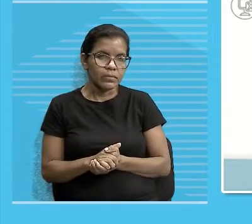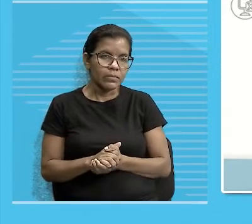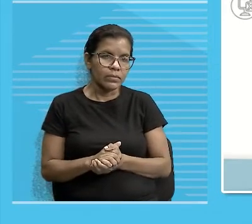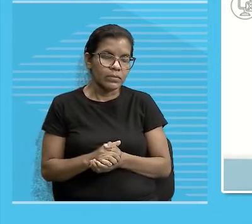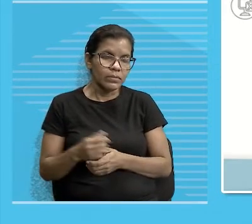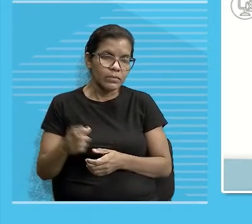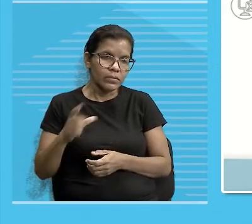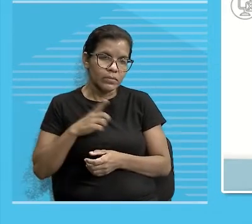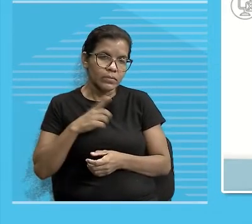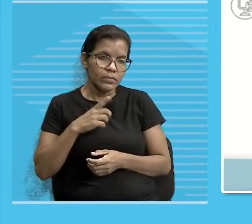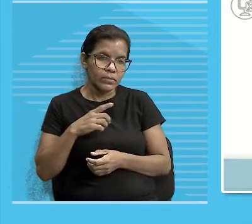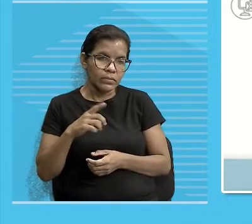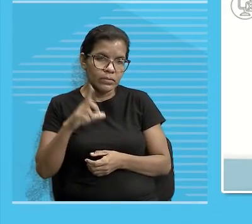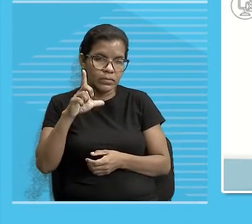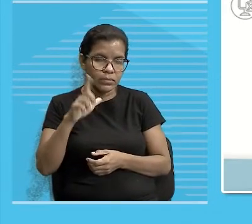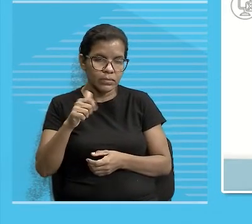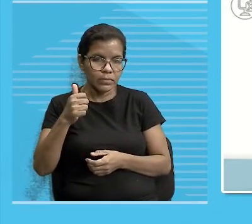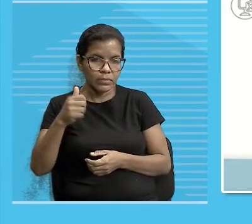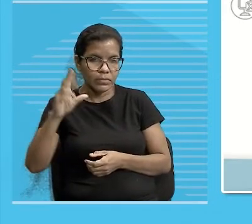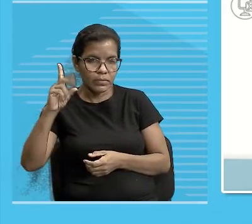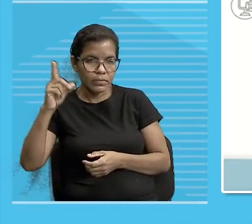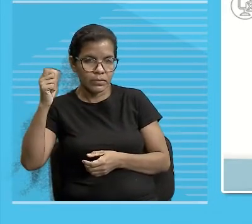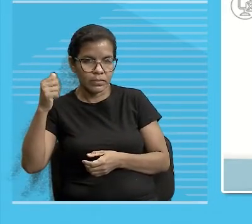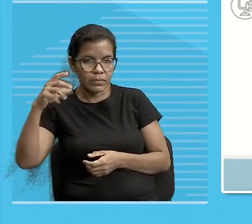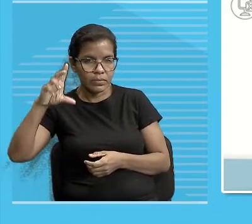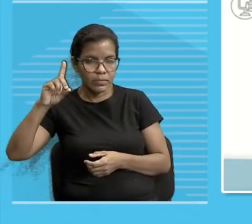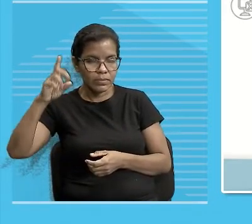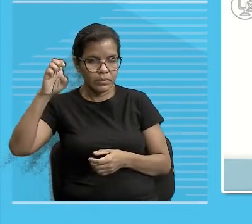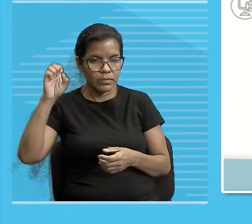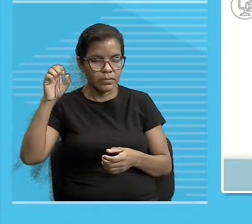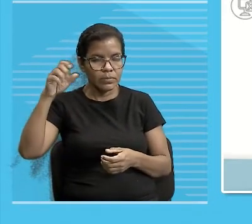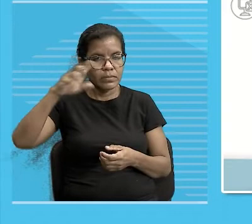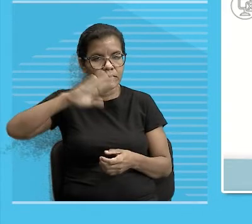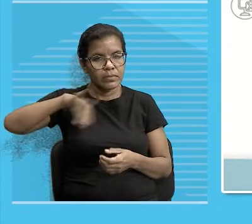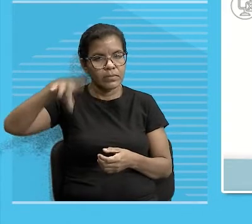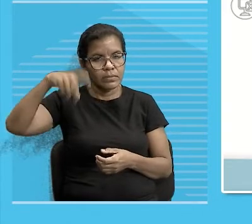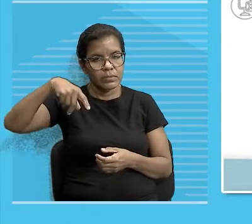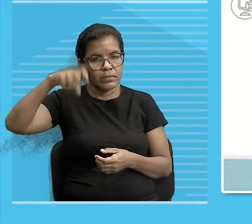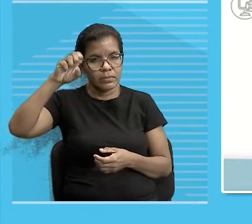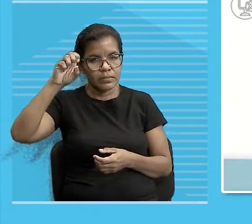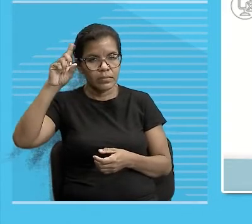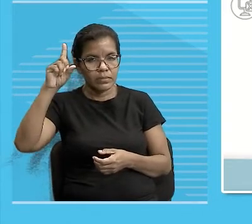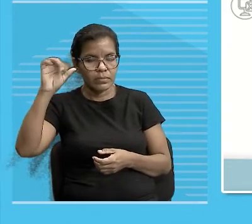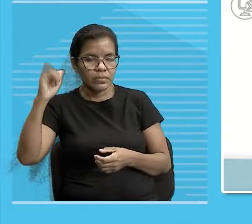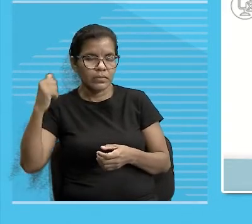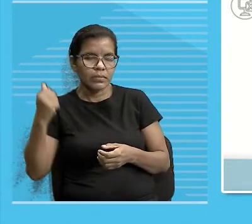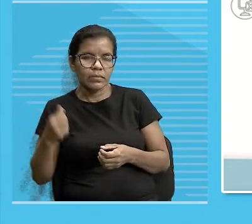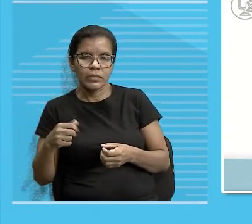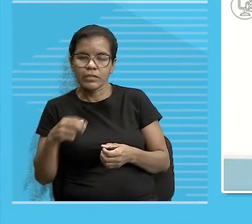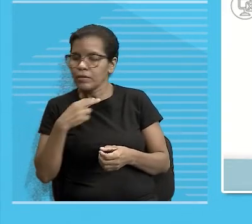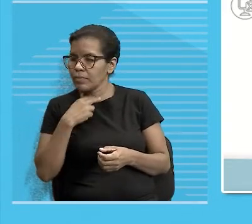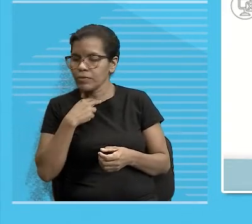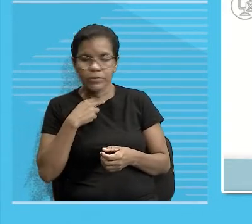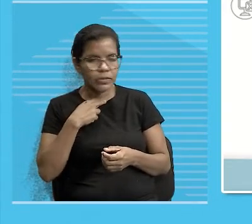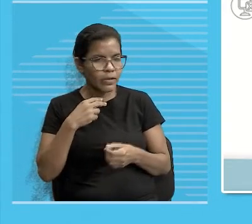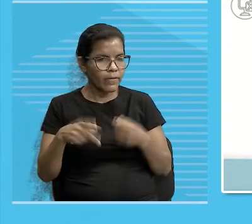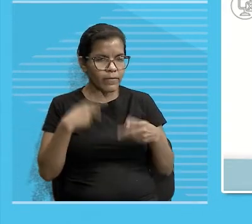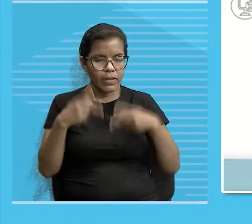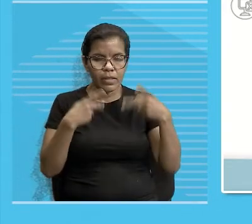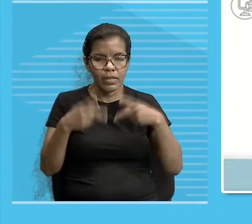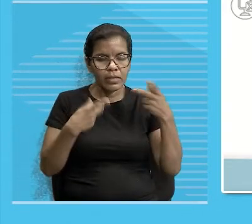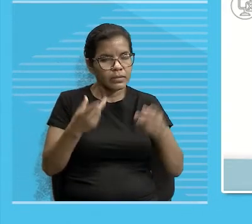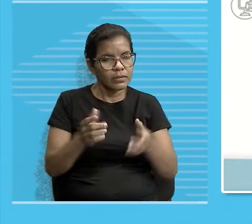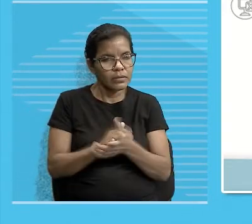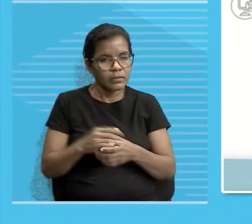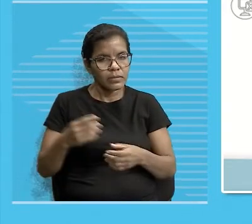Houve na Idade Média proibição de imagens, né? Não podia falar sobre o sagrado, sobre o celestial, imagem